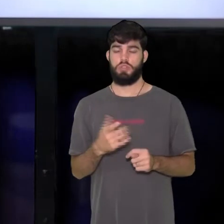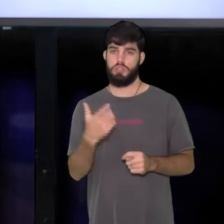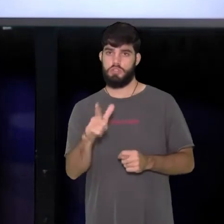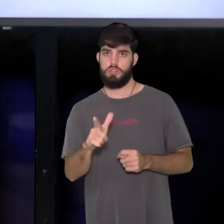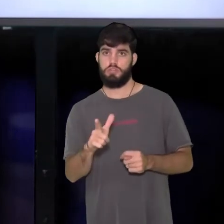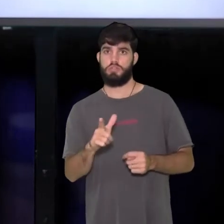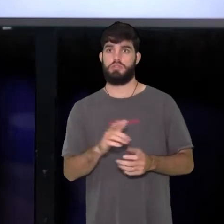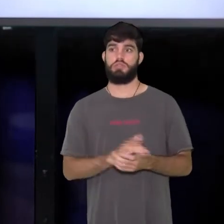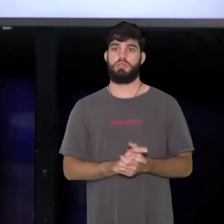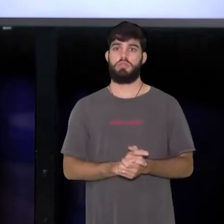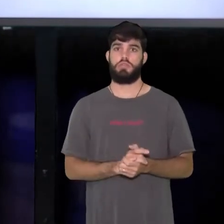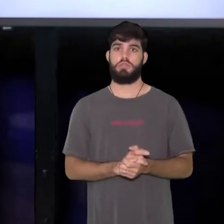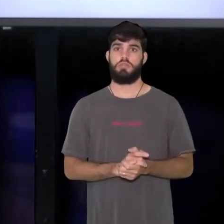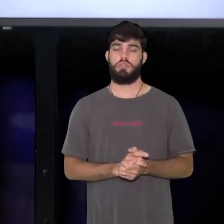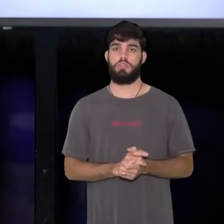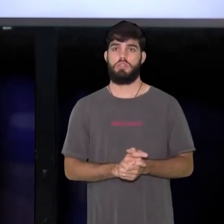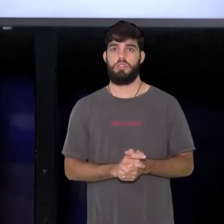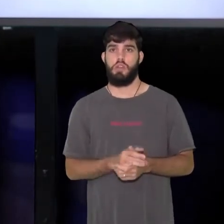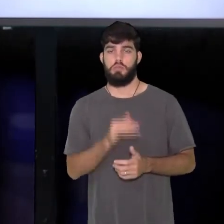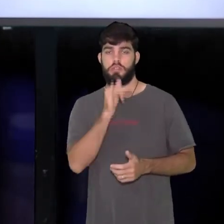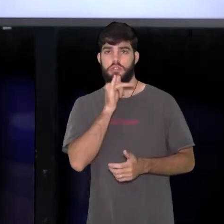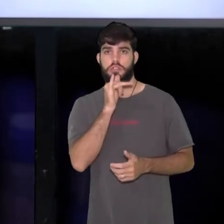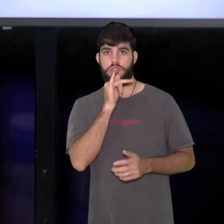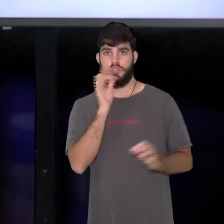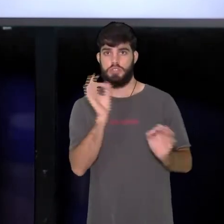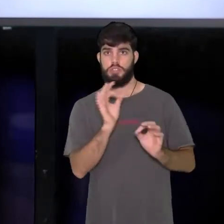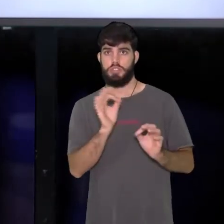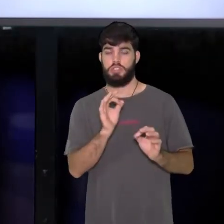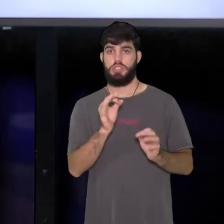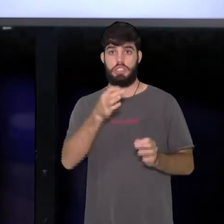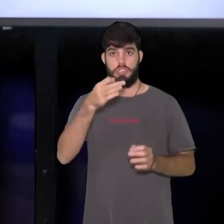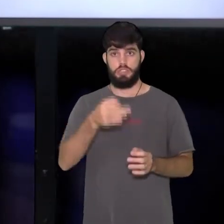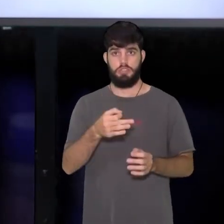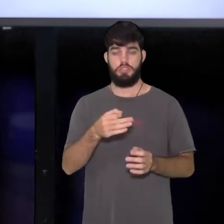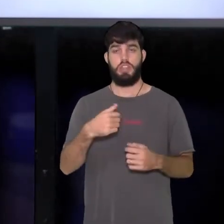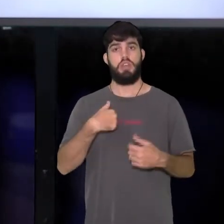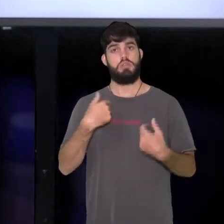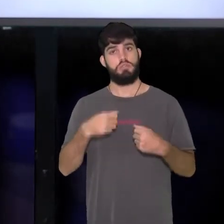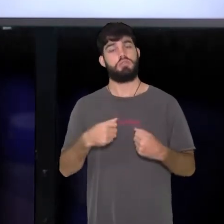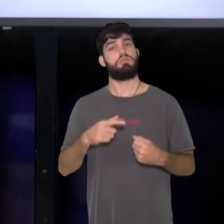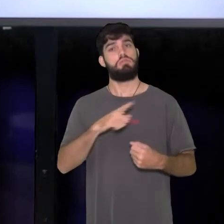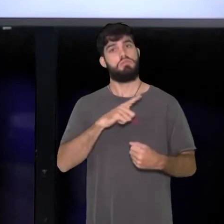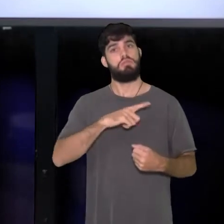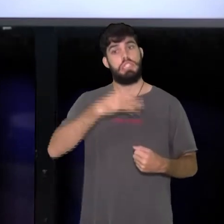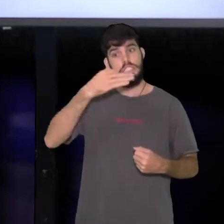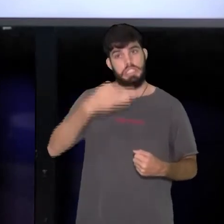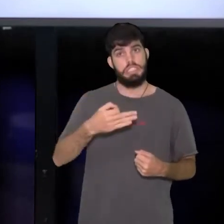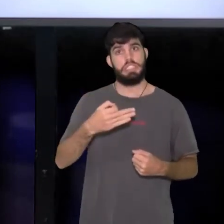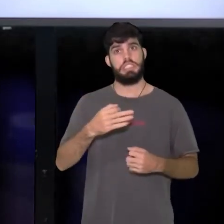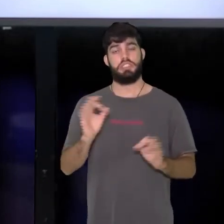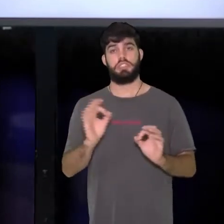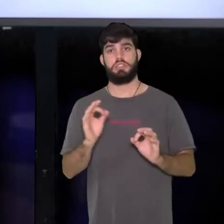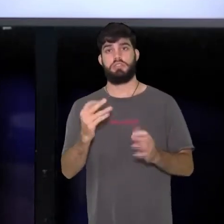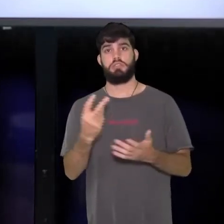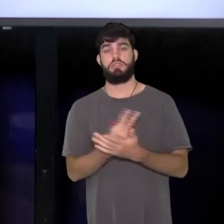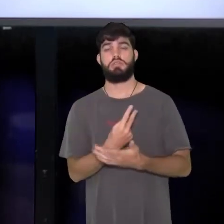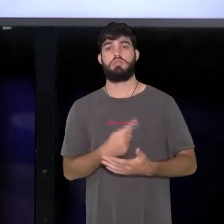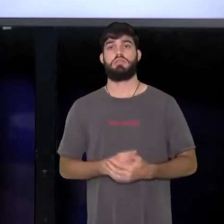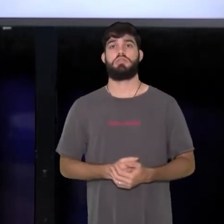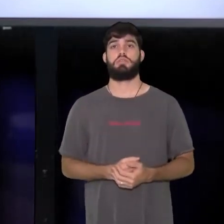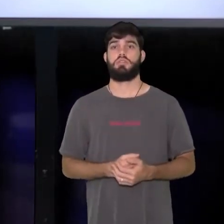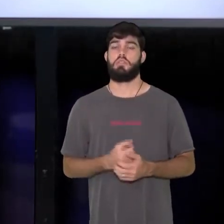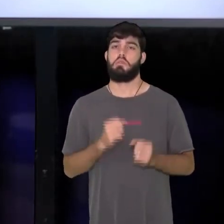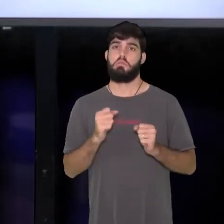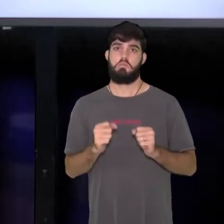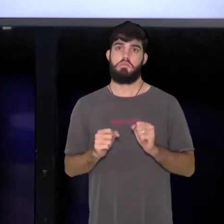as outras que eu não acho que seja certa, eu tenho que ter certeza de que elas estão erradas. Até porque essa que a princípio eu julguei ser a